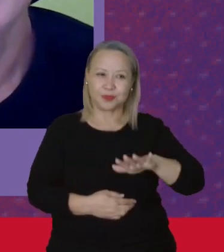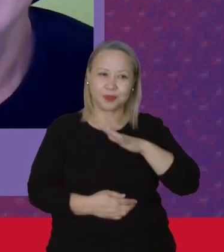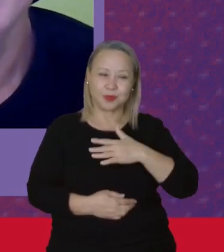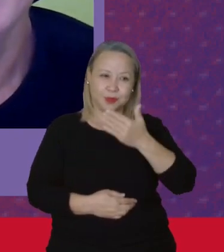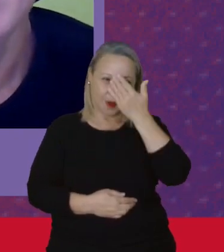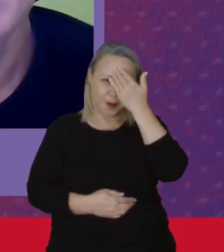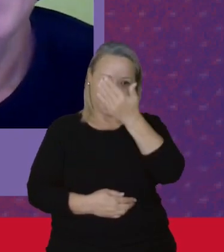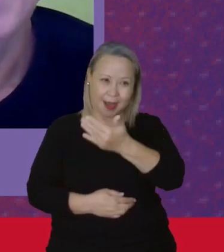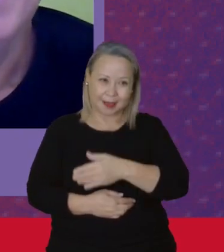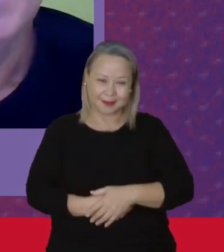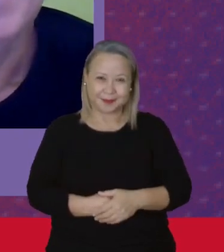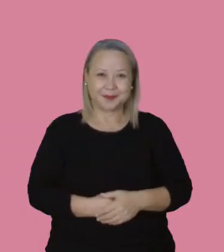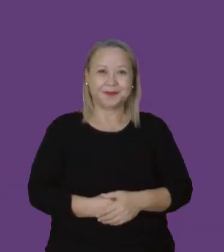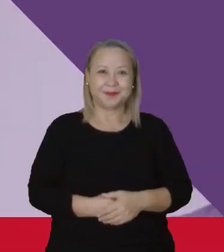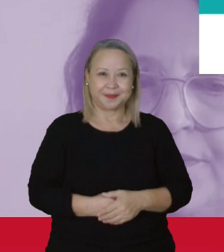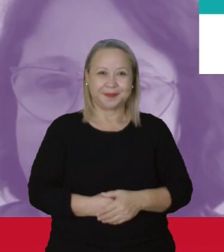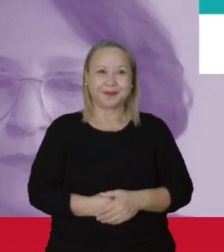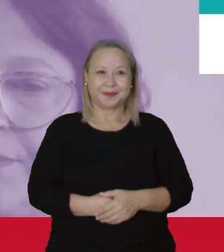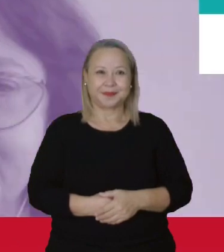Obrigada.